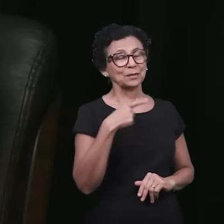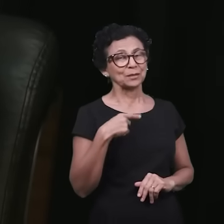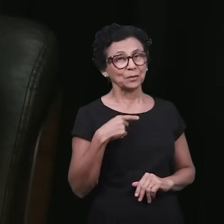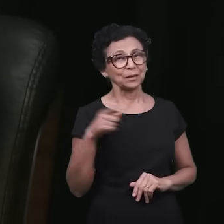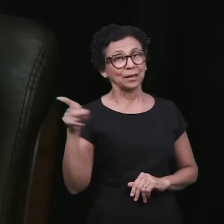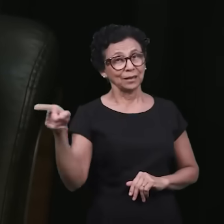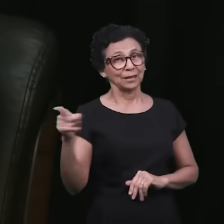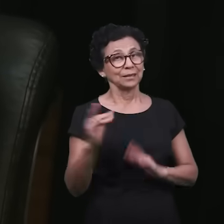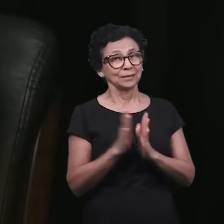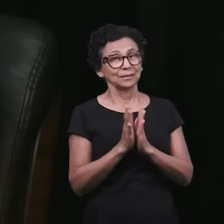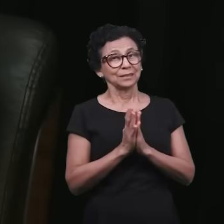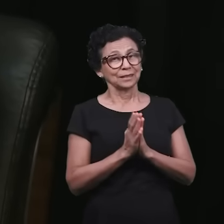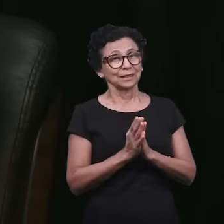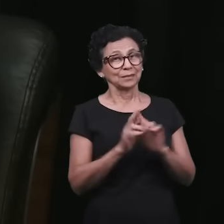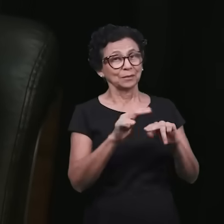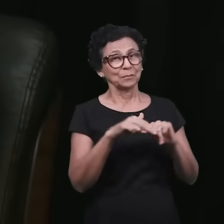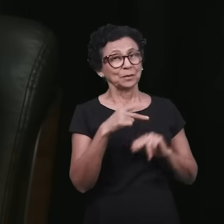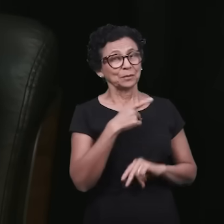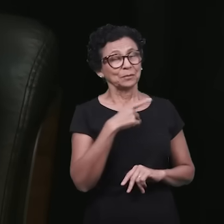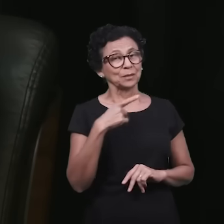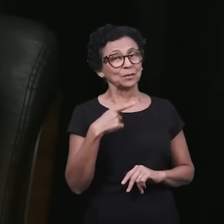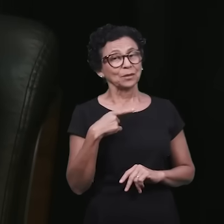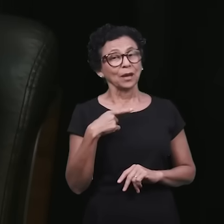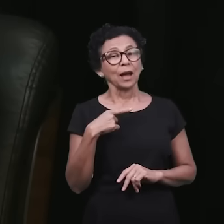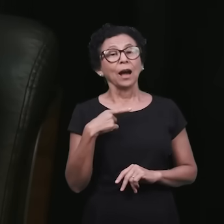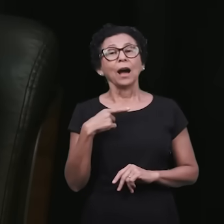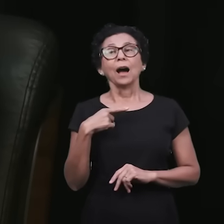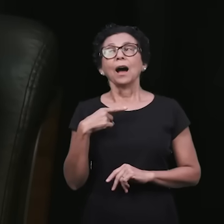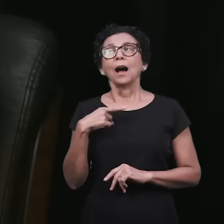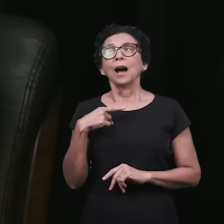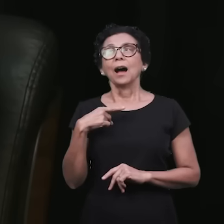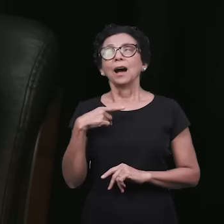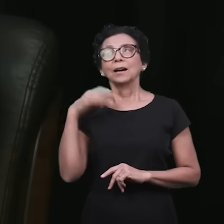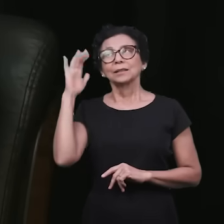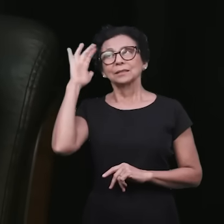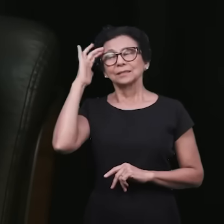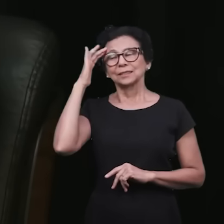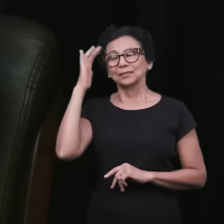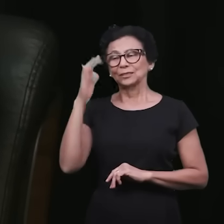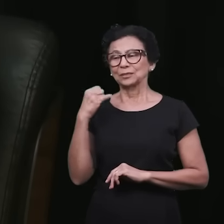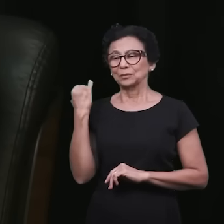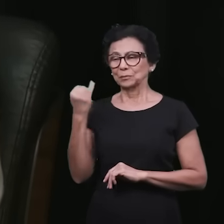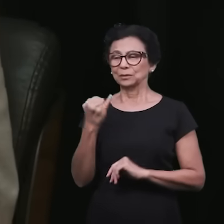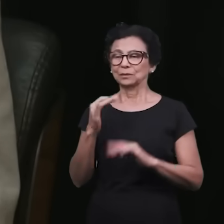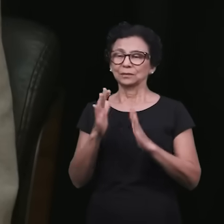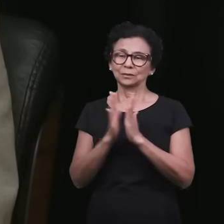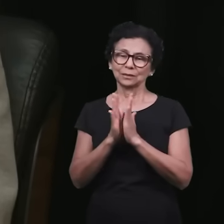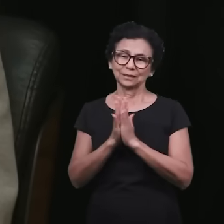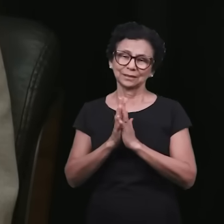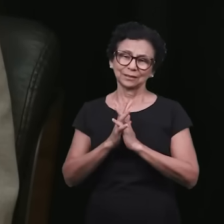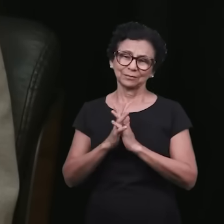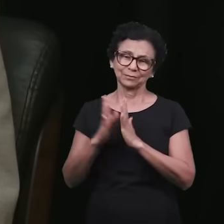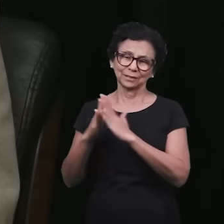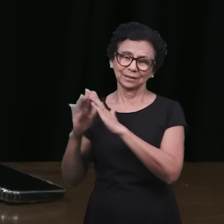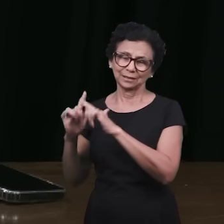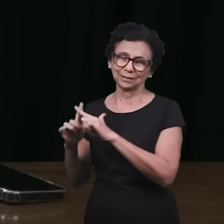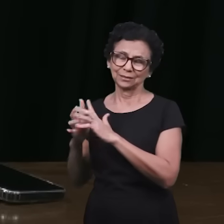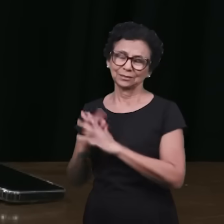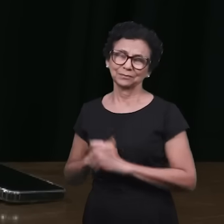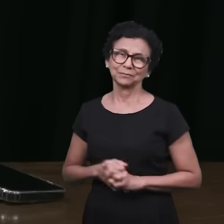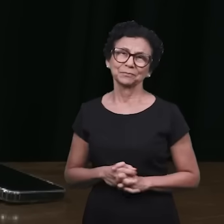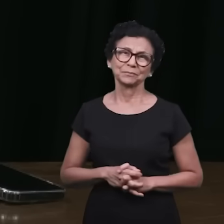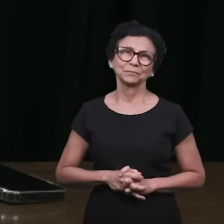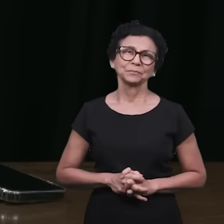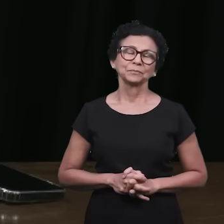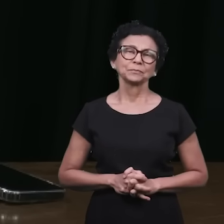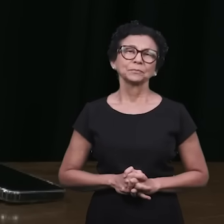pastor. Exatamente. Então, ele entendeu a importância da oração do rebanho pela vida dele. Glórias a Deus. A